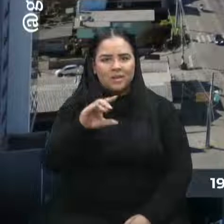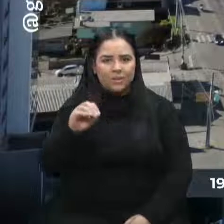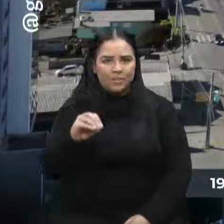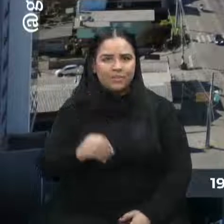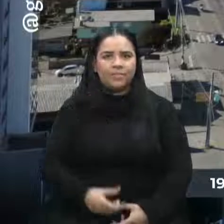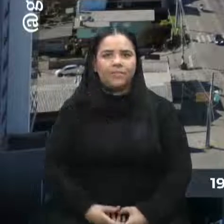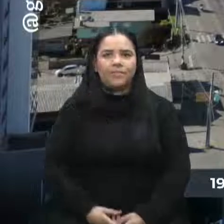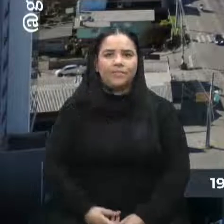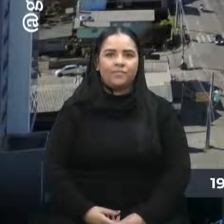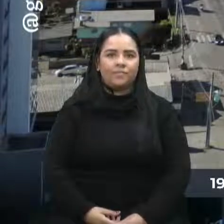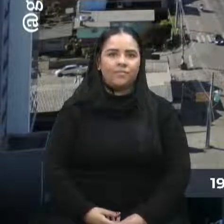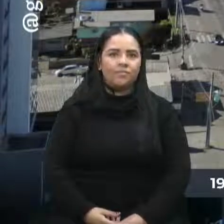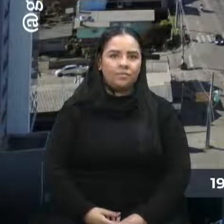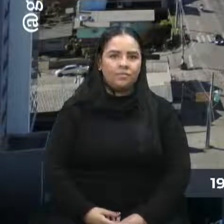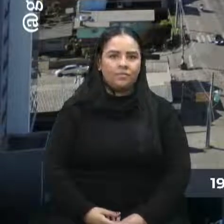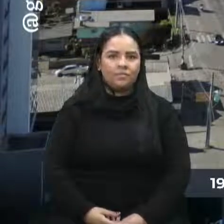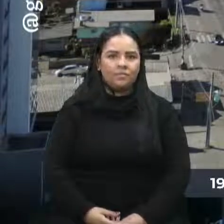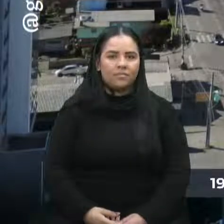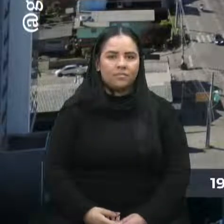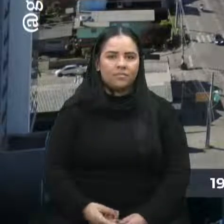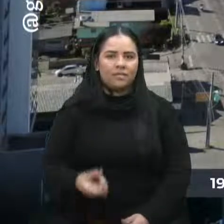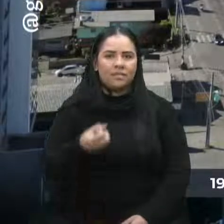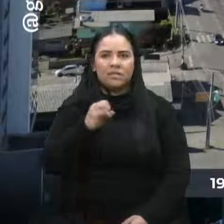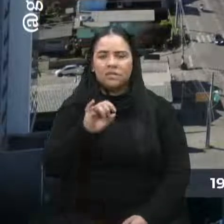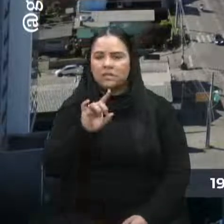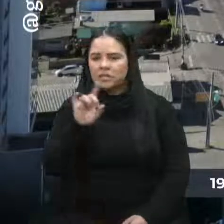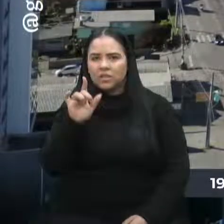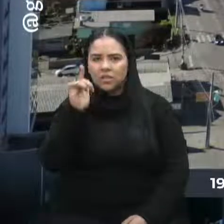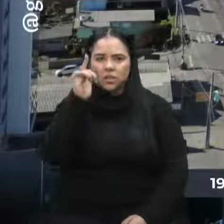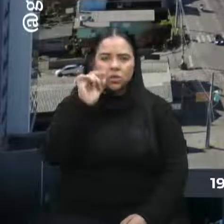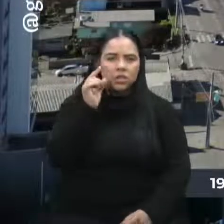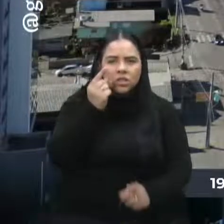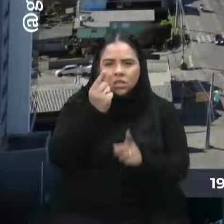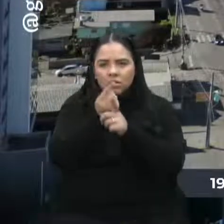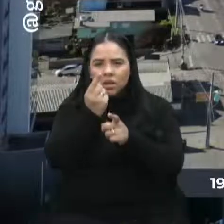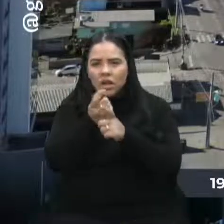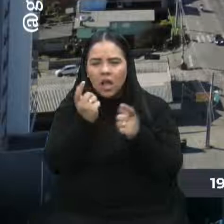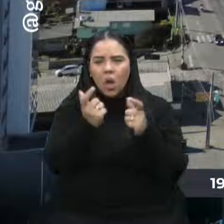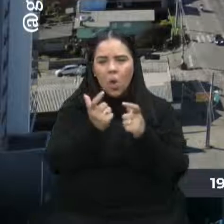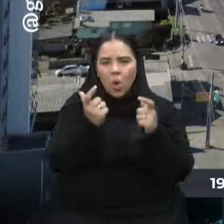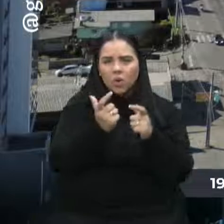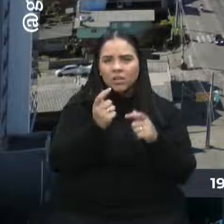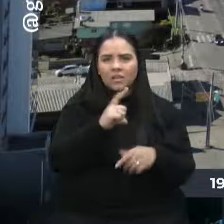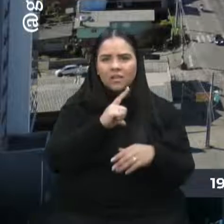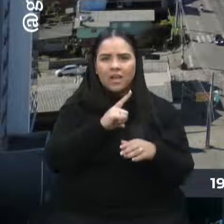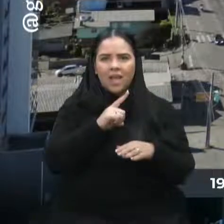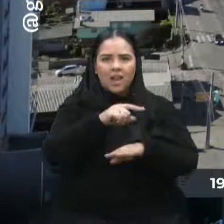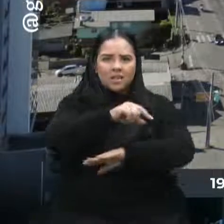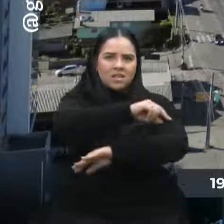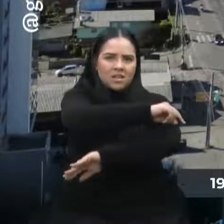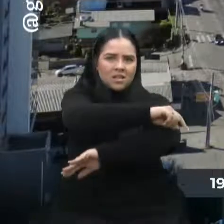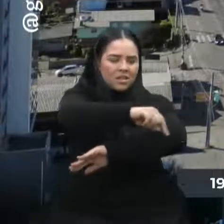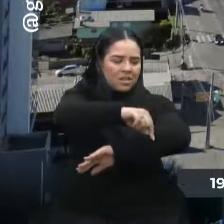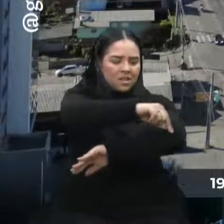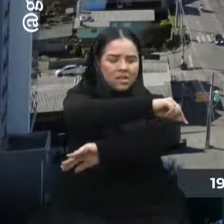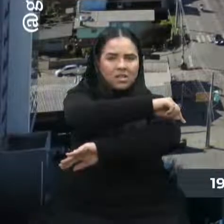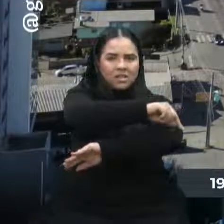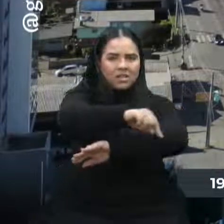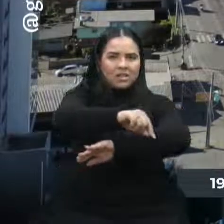quem talvez não está se encontrando, aquela esquina é onde